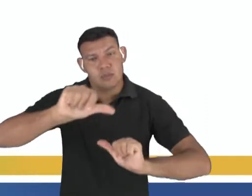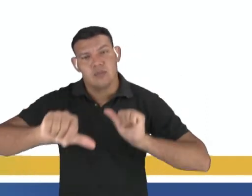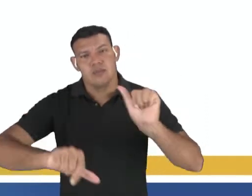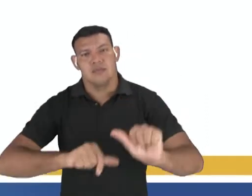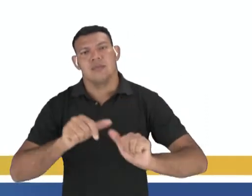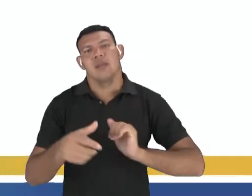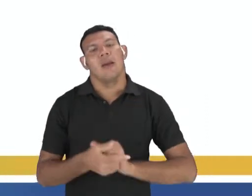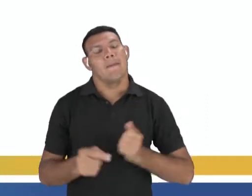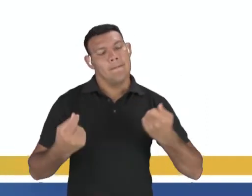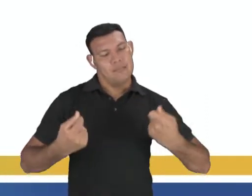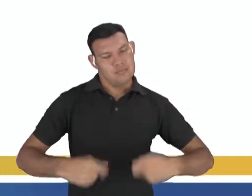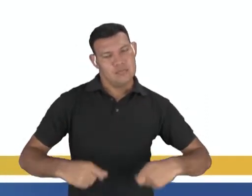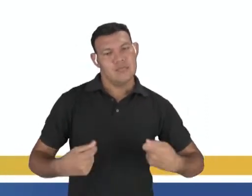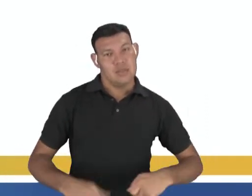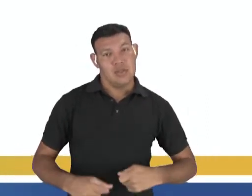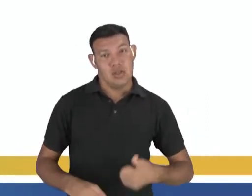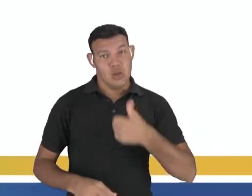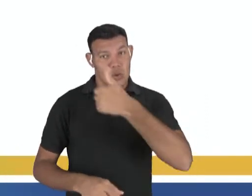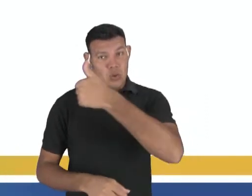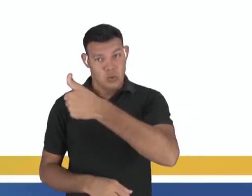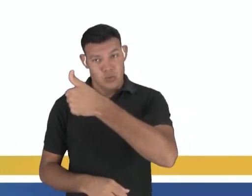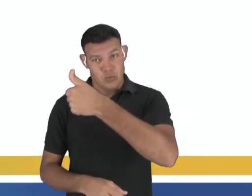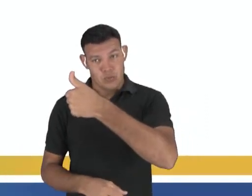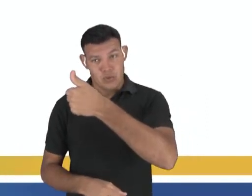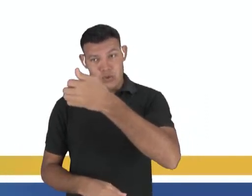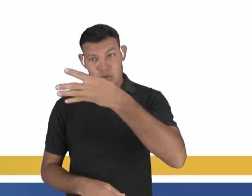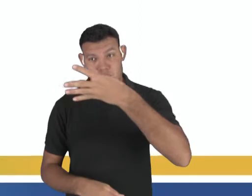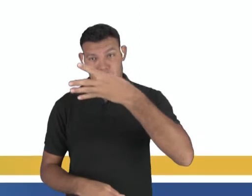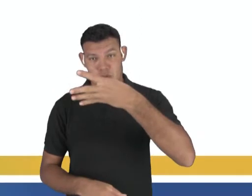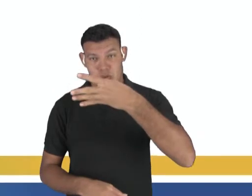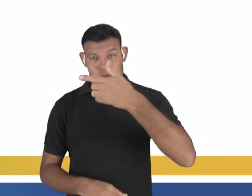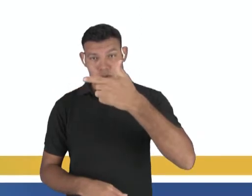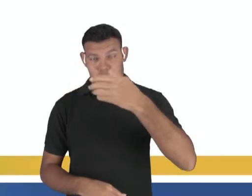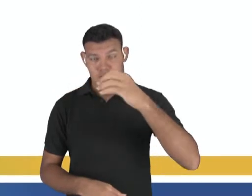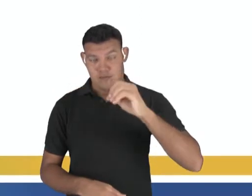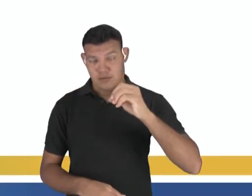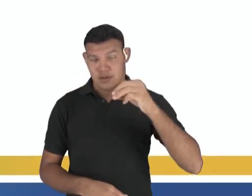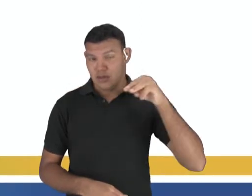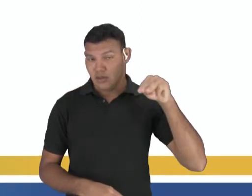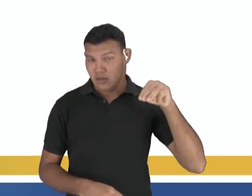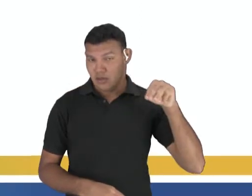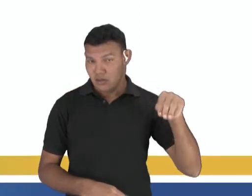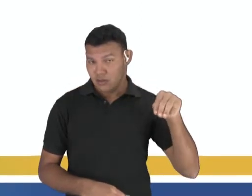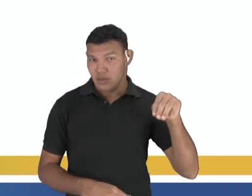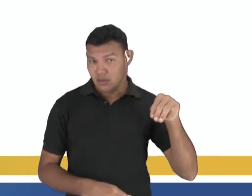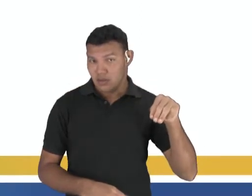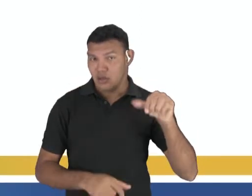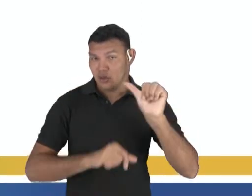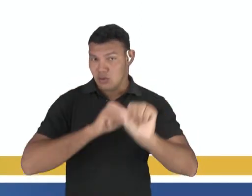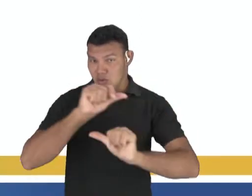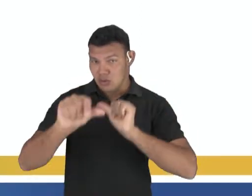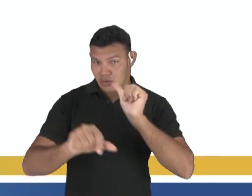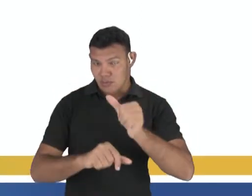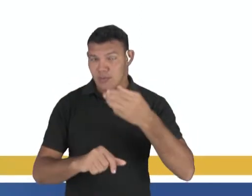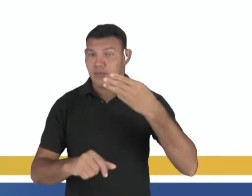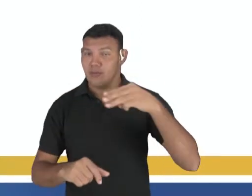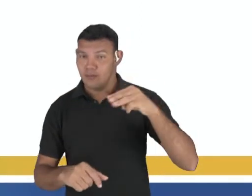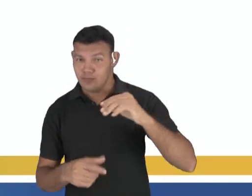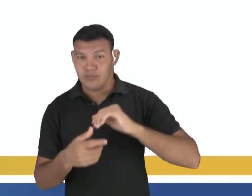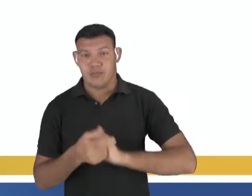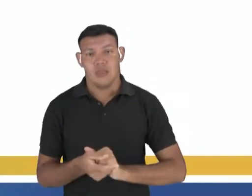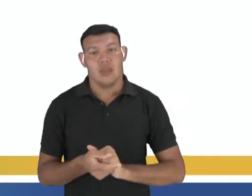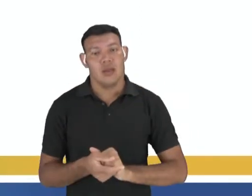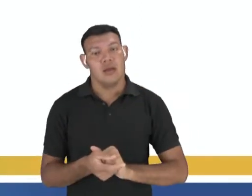nós vamos ter que converter 1420 milímetros para metro. Bom, você lembra que o milímetro ele é